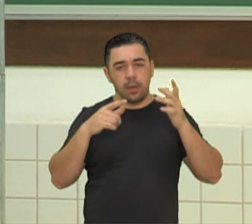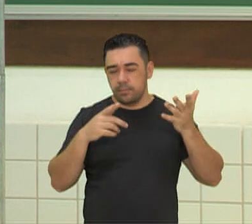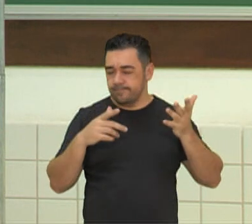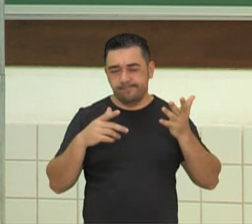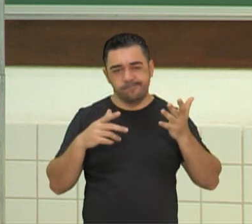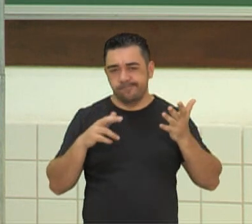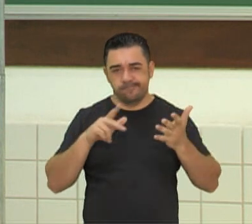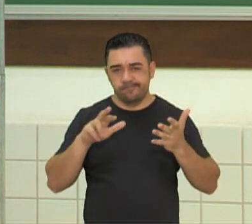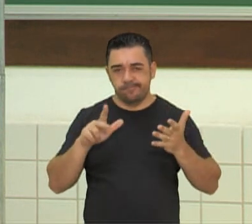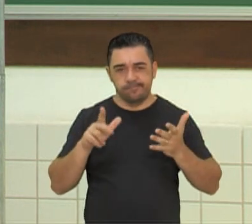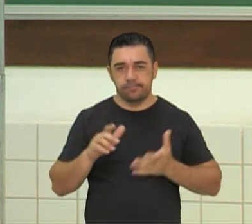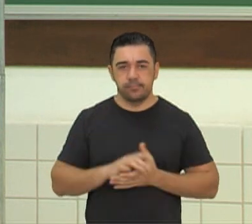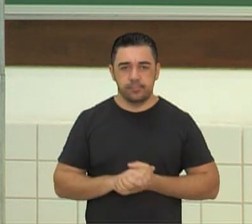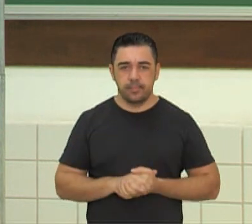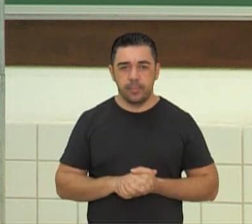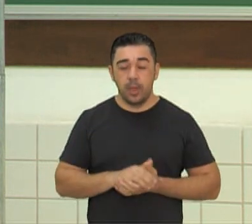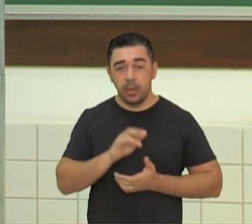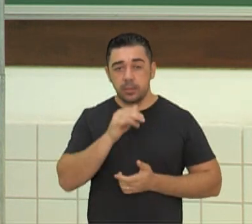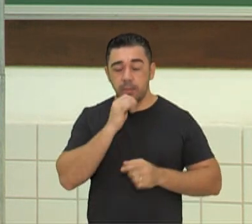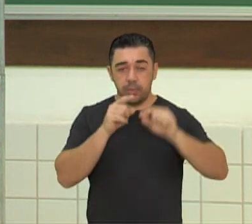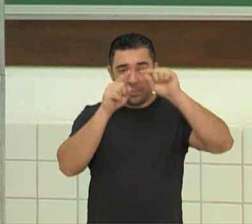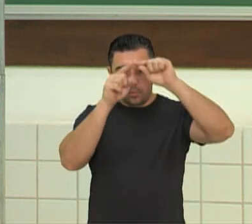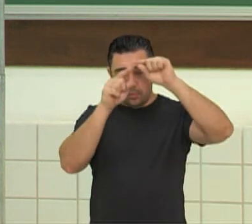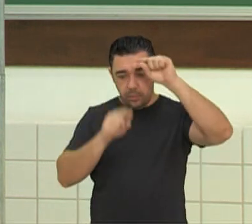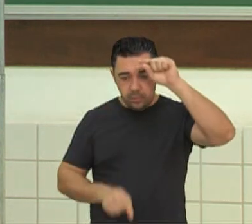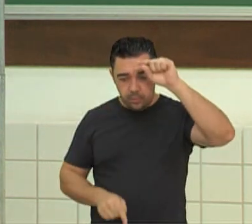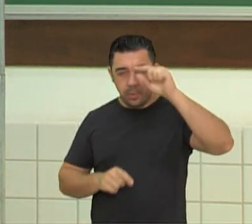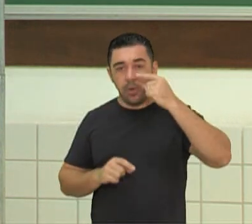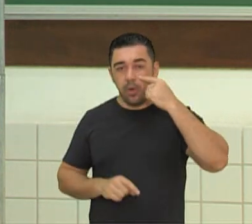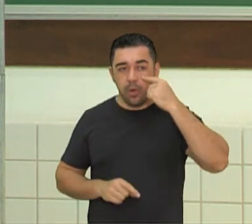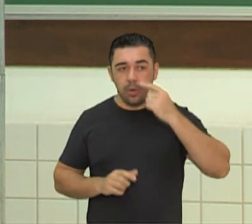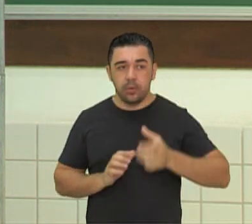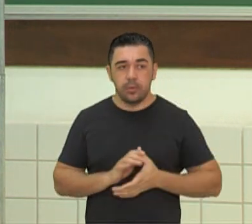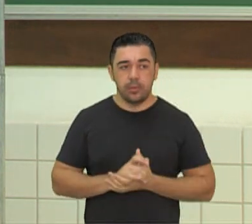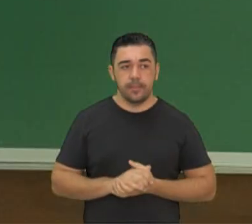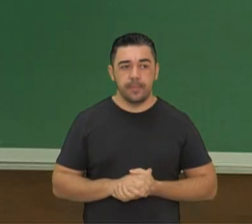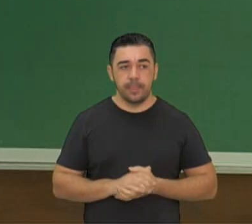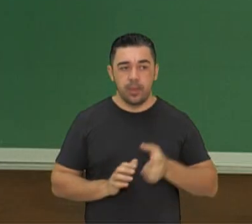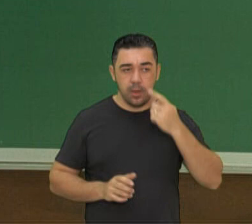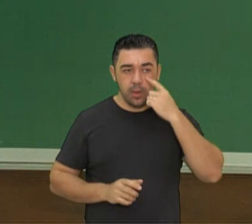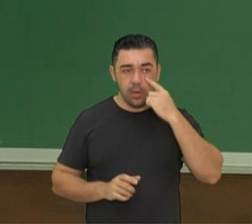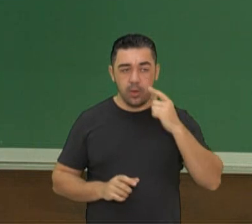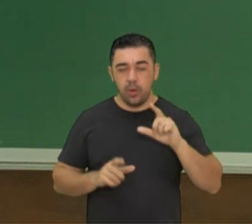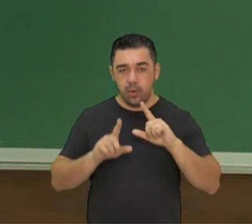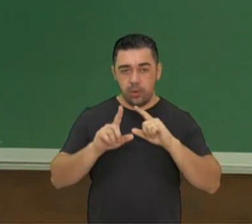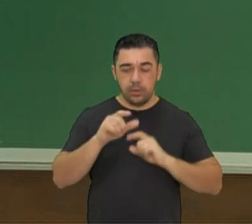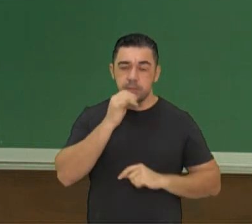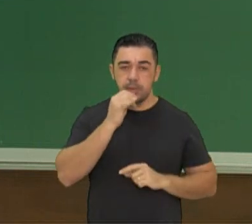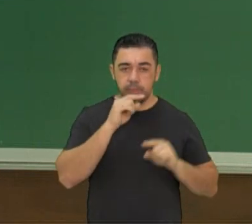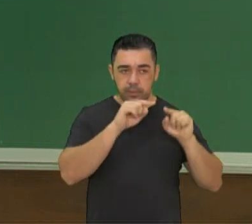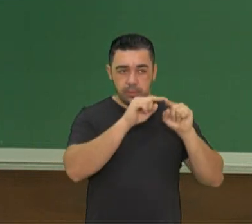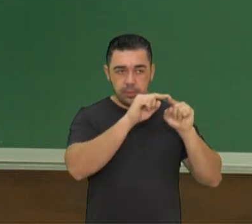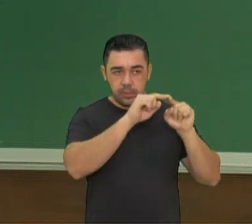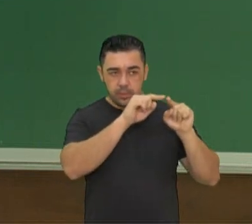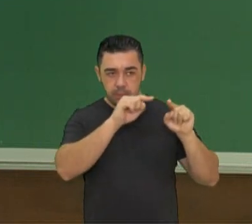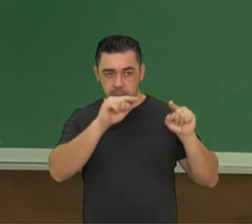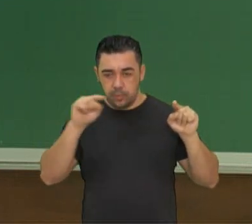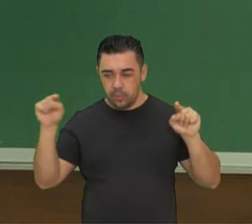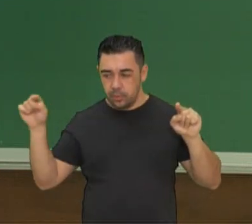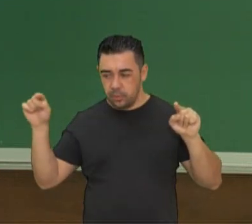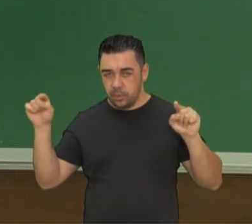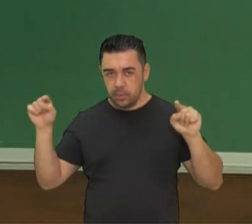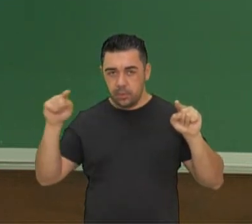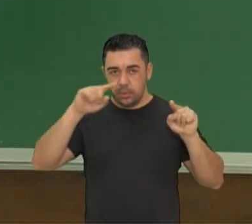polígono, ele não é convexo. Como assim, professor? Dá uma olhada aqui nessa cruzinha aqui embaixo. Se eu prolongar esse lado aqui, ó, o